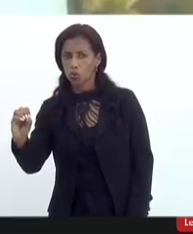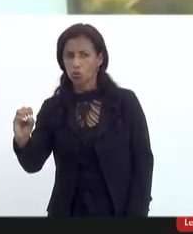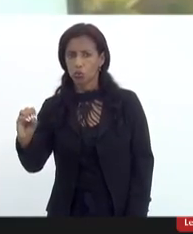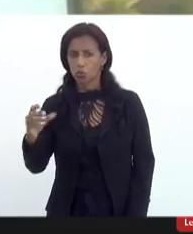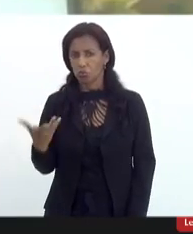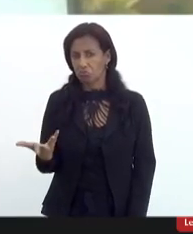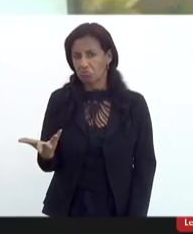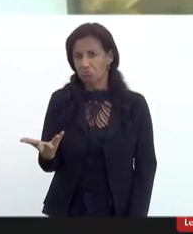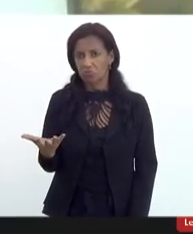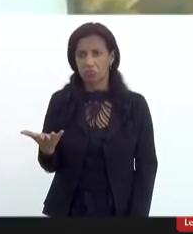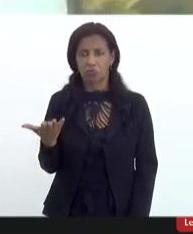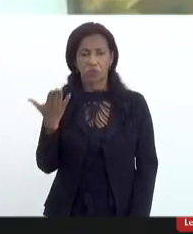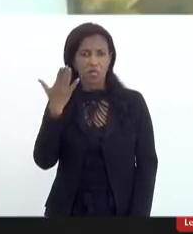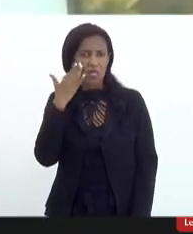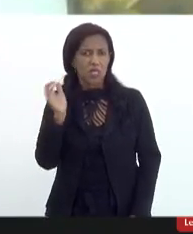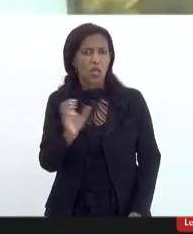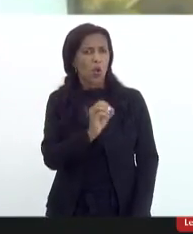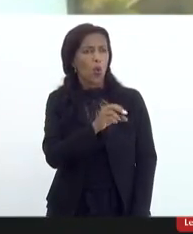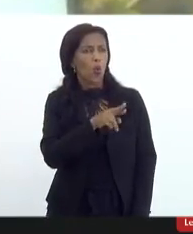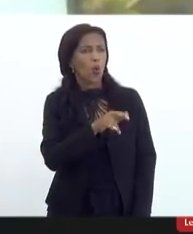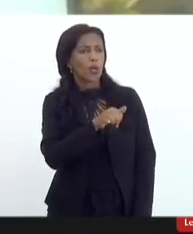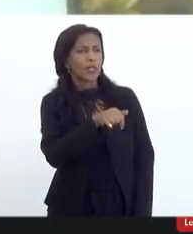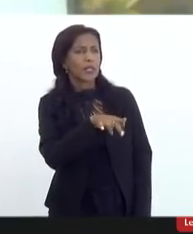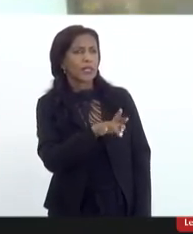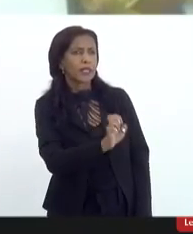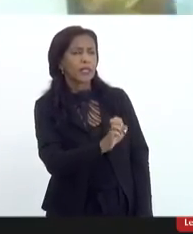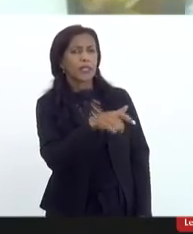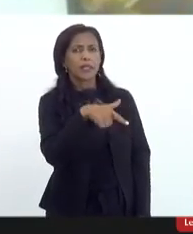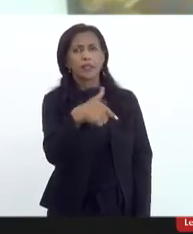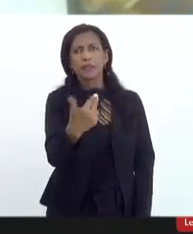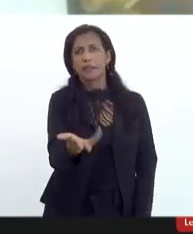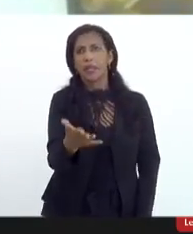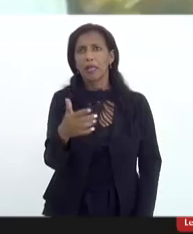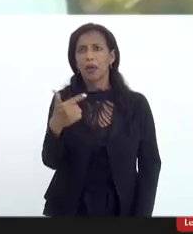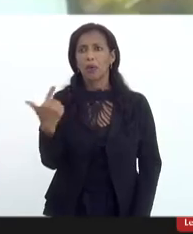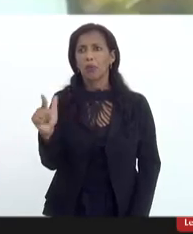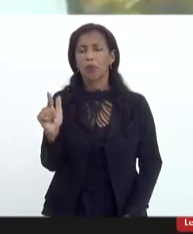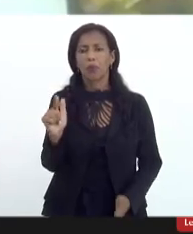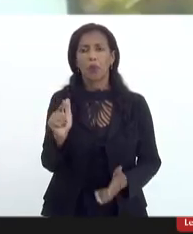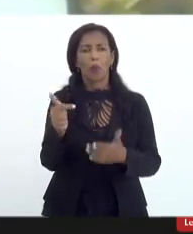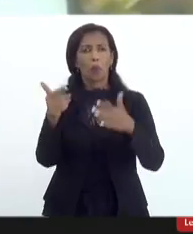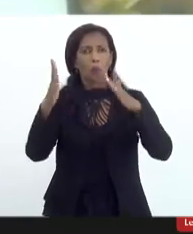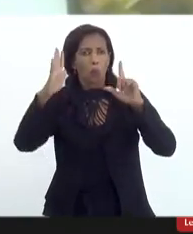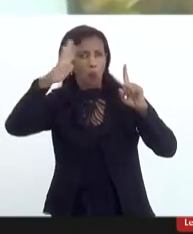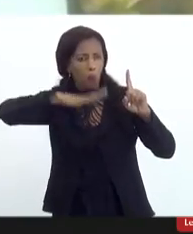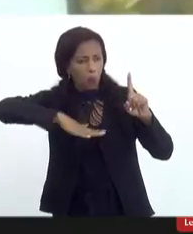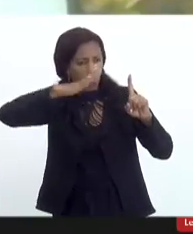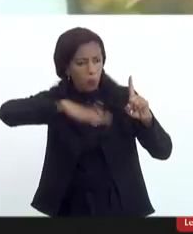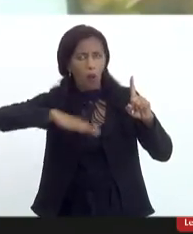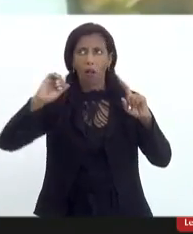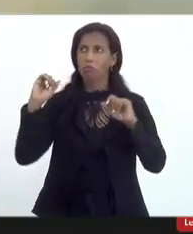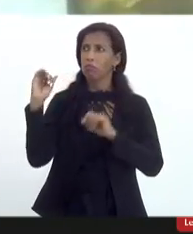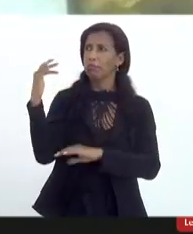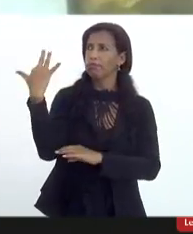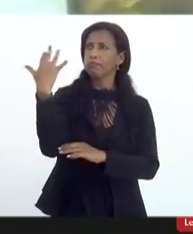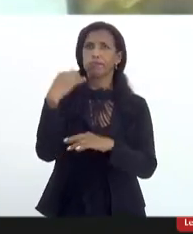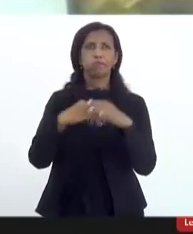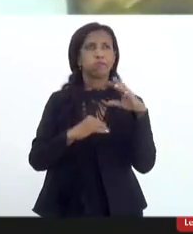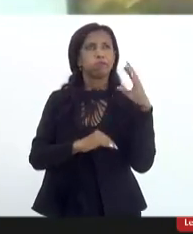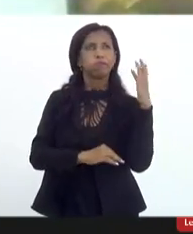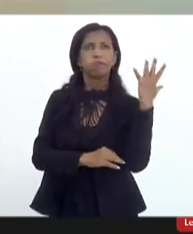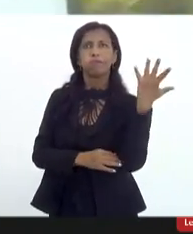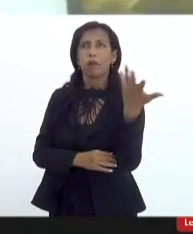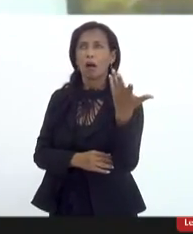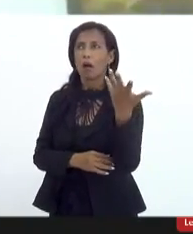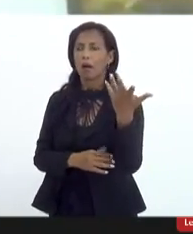sem rezar um oriqui pro ori, sem contemplar a natureza,